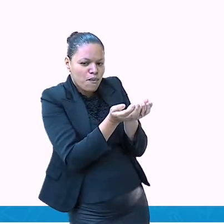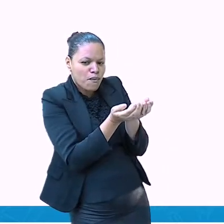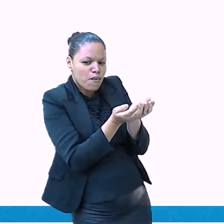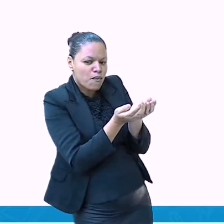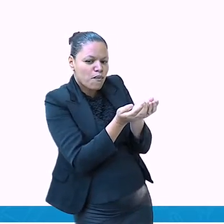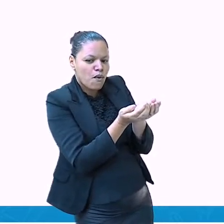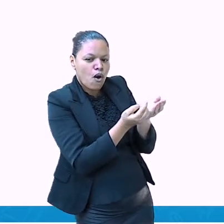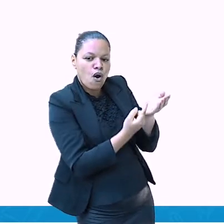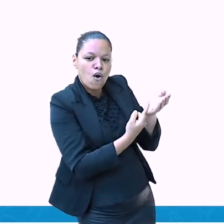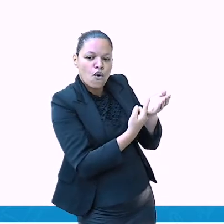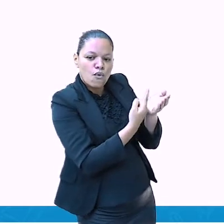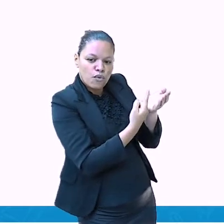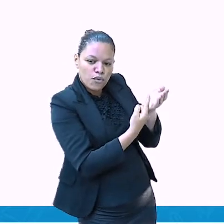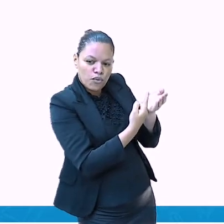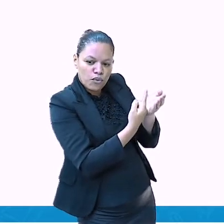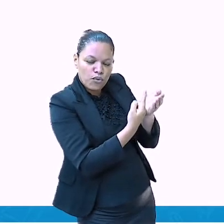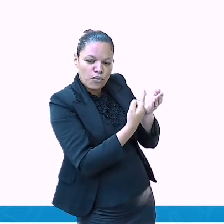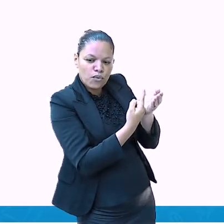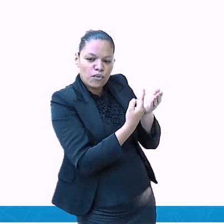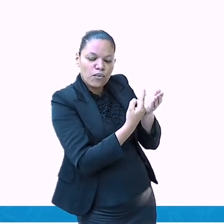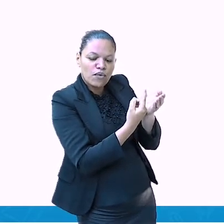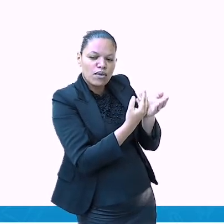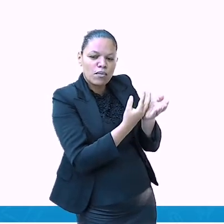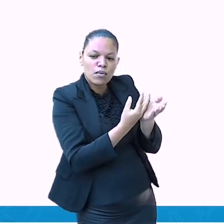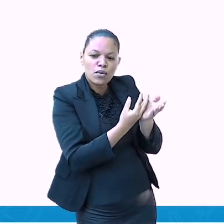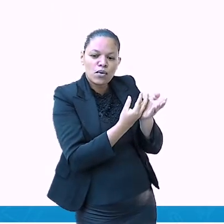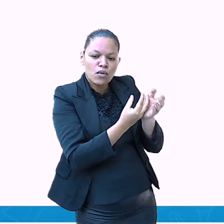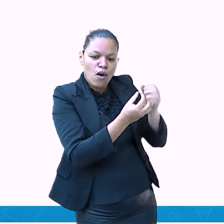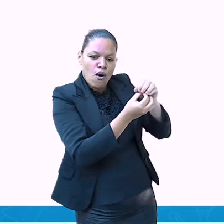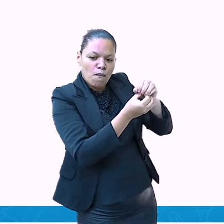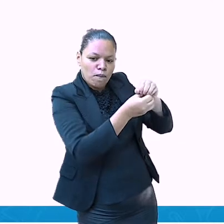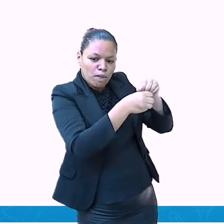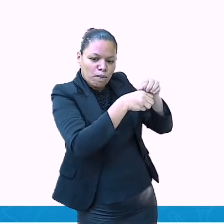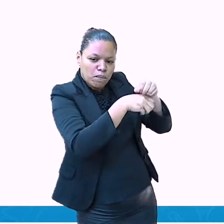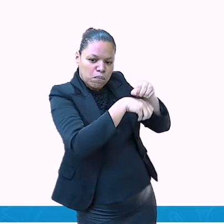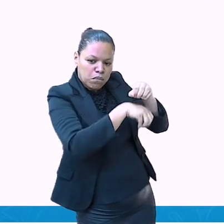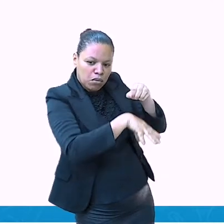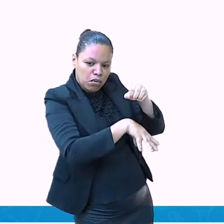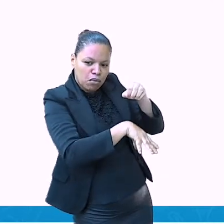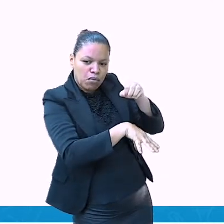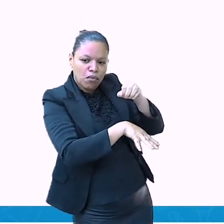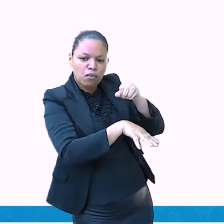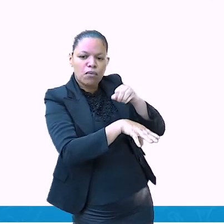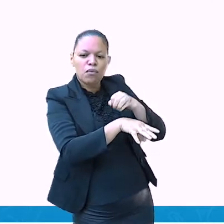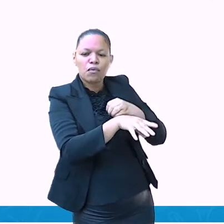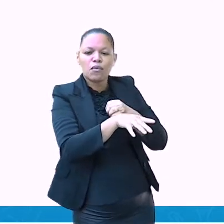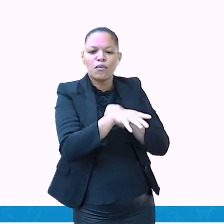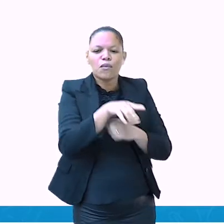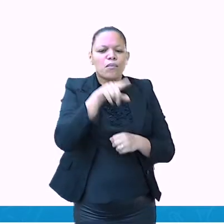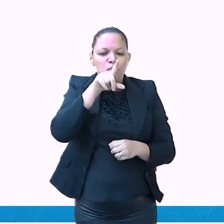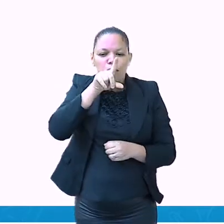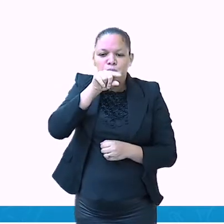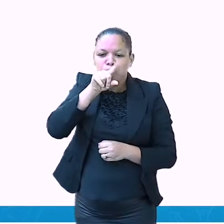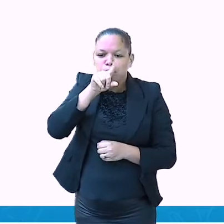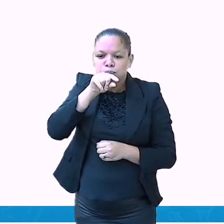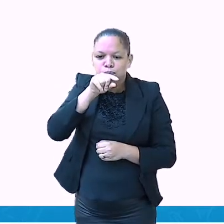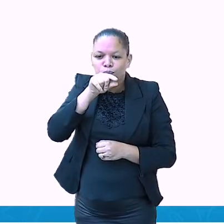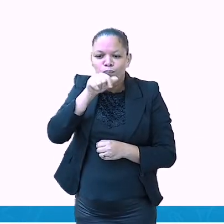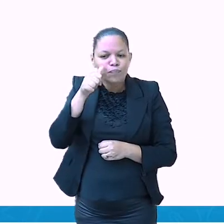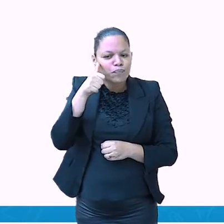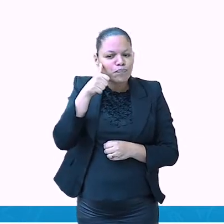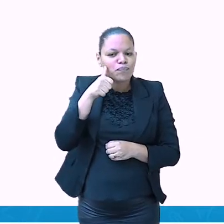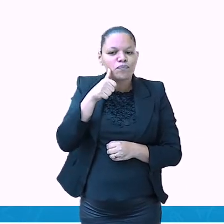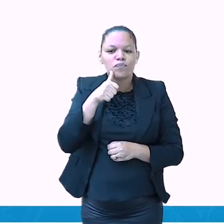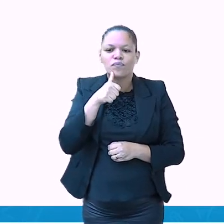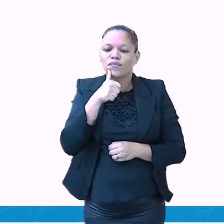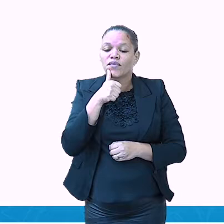E aí, ele é colocado para fora, ele é chocado pela fêmea. E a fêmea, ela